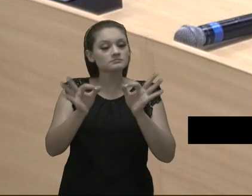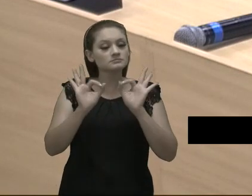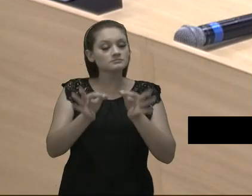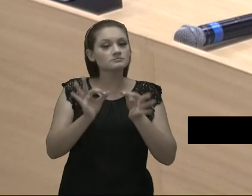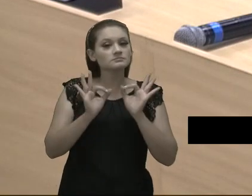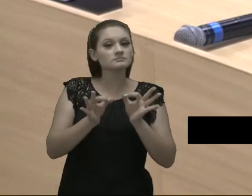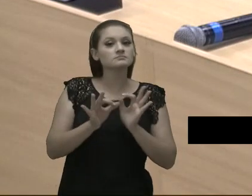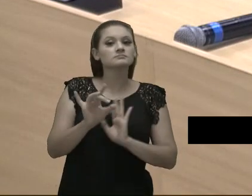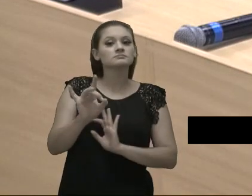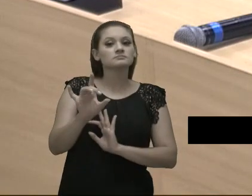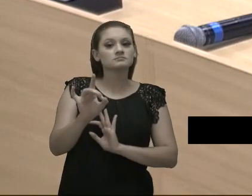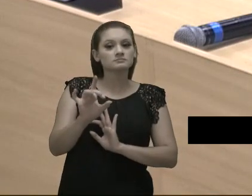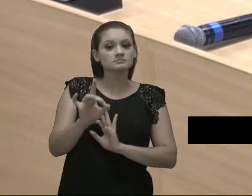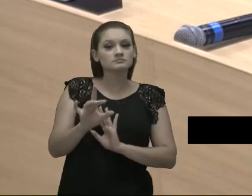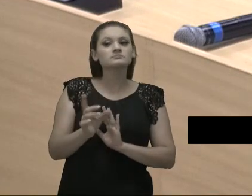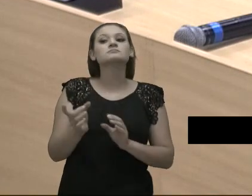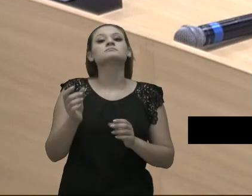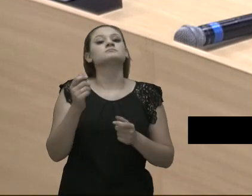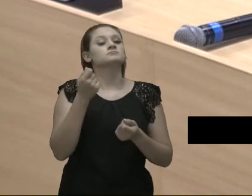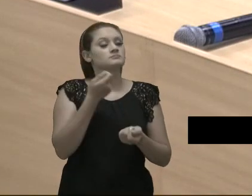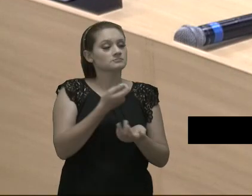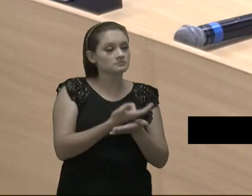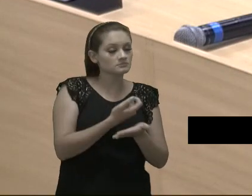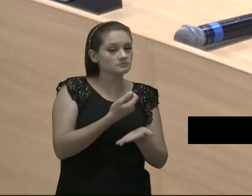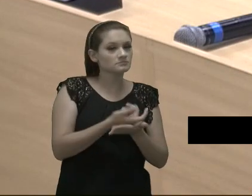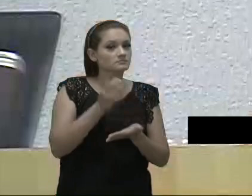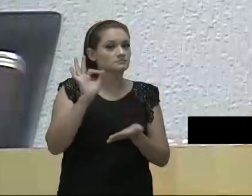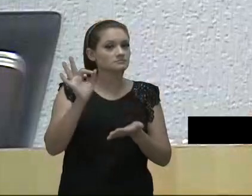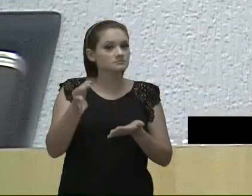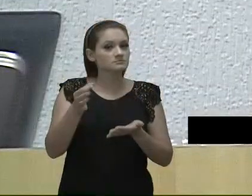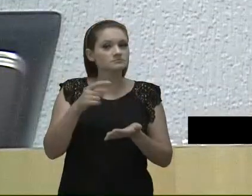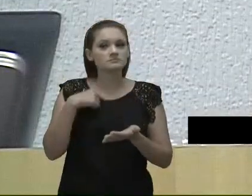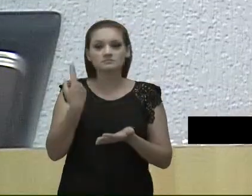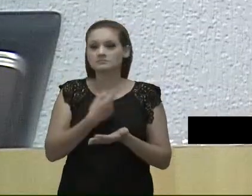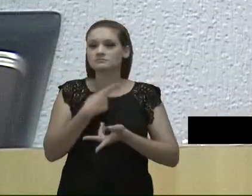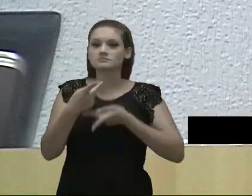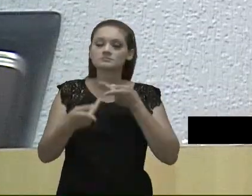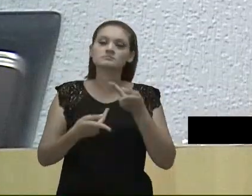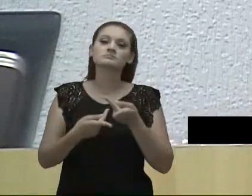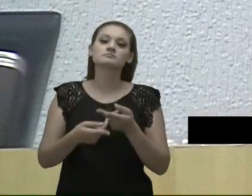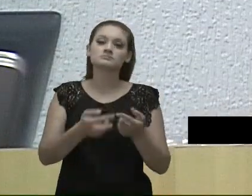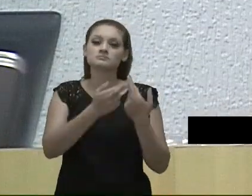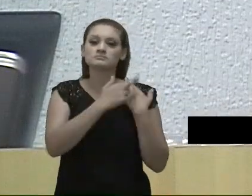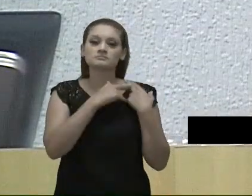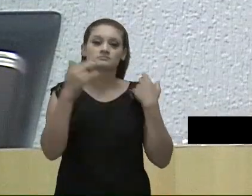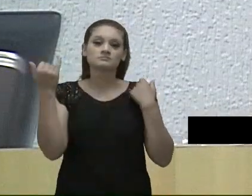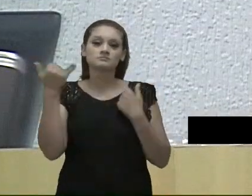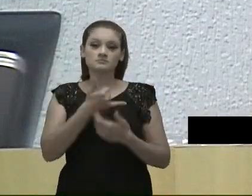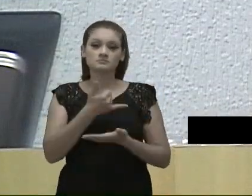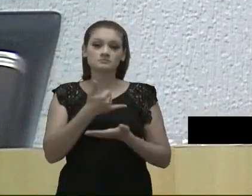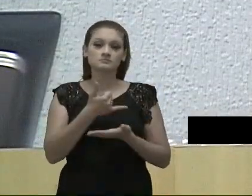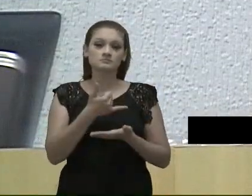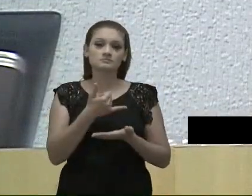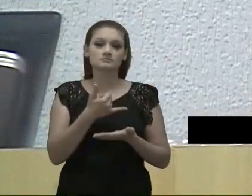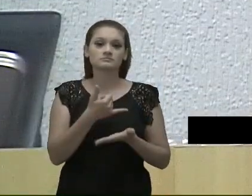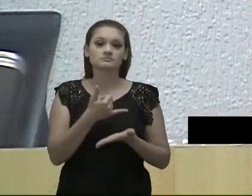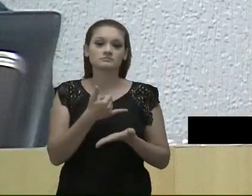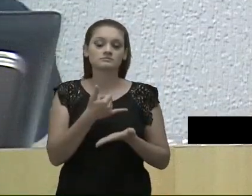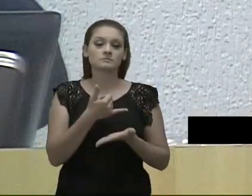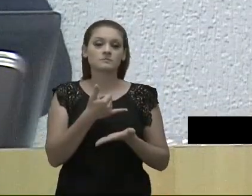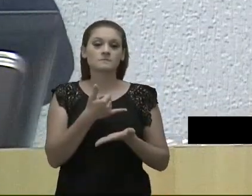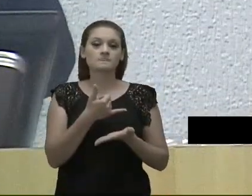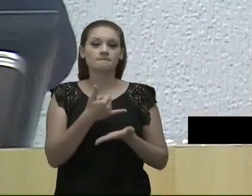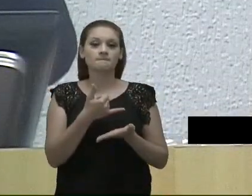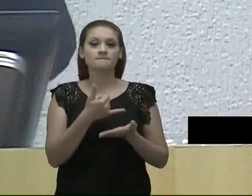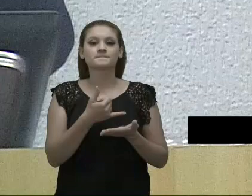e os valores vão ser depositados. Uhum. E também não vou afirmar, mas eu também recebi uma denúncia de que o